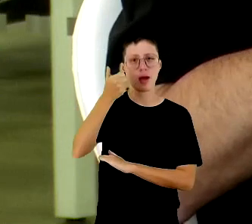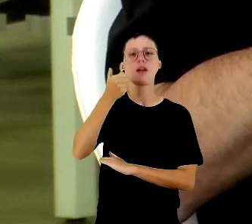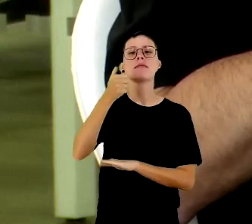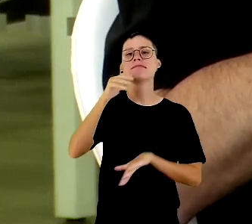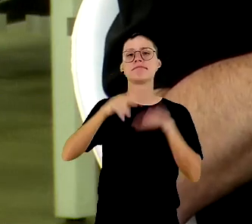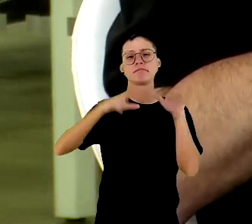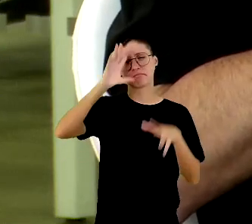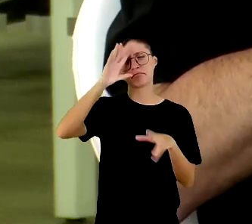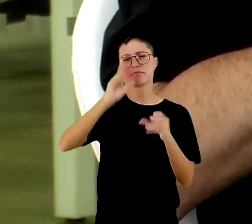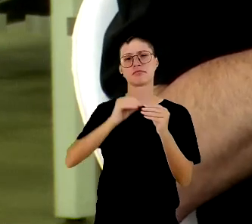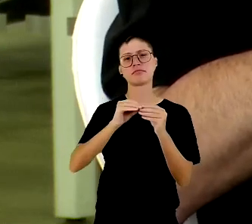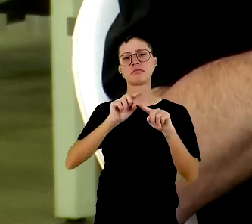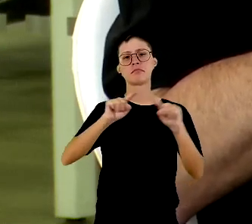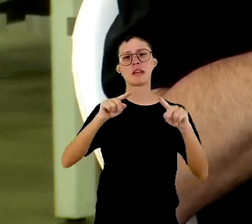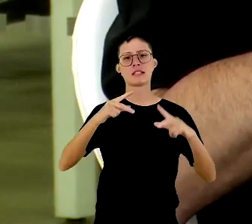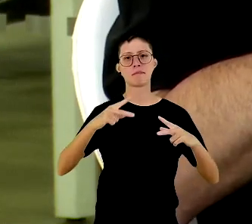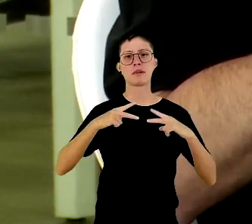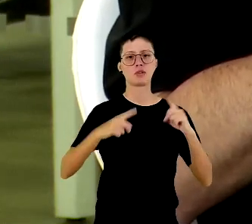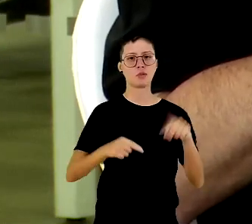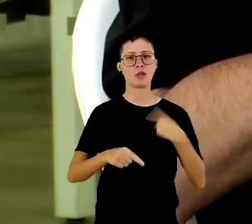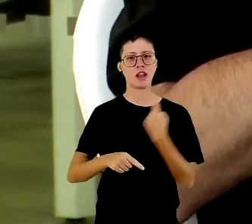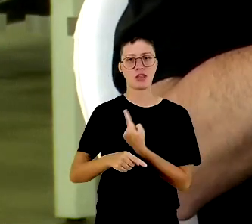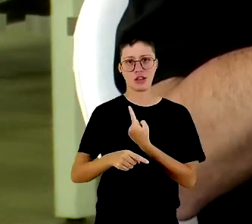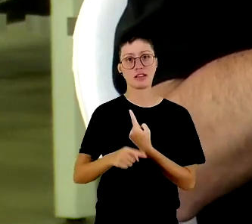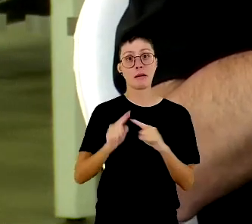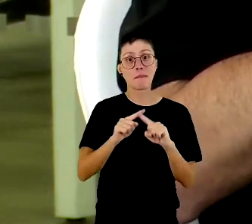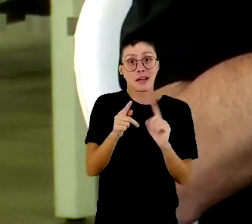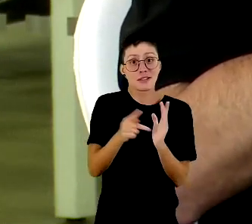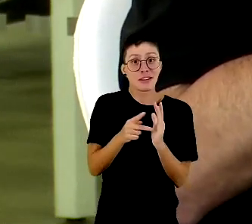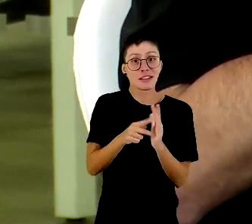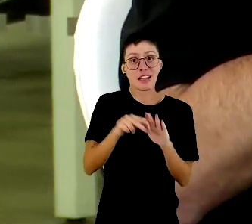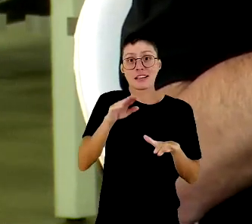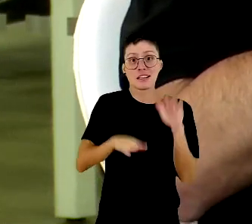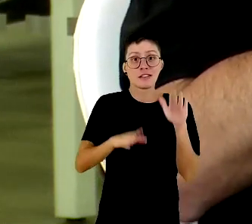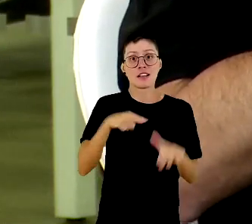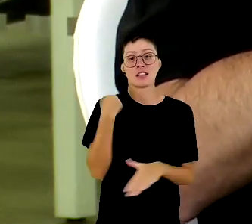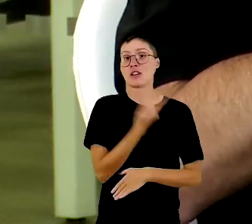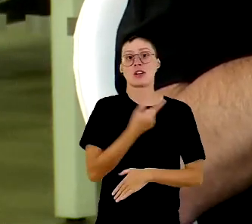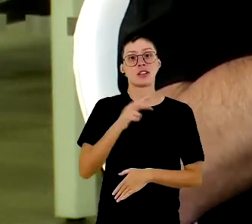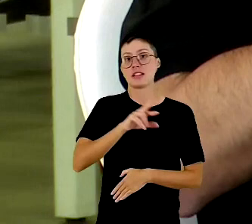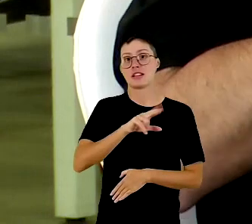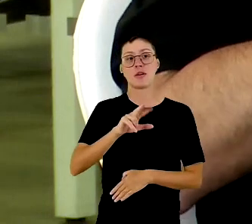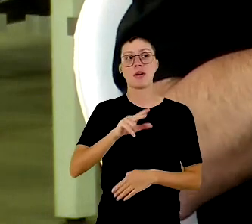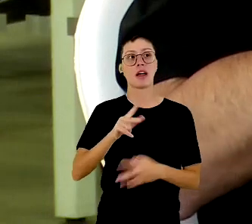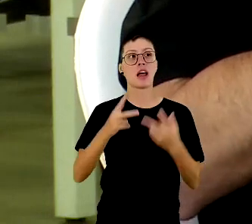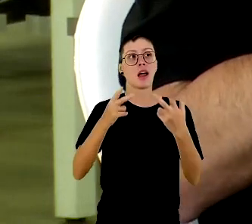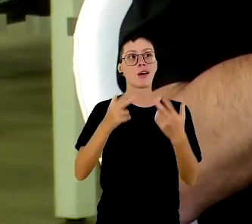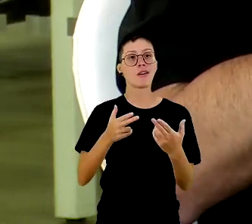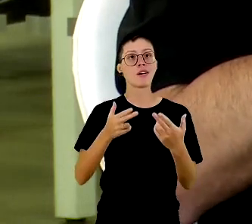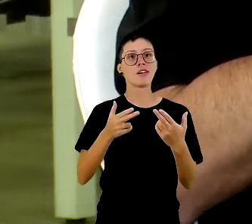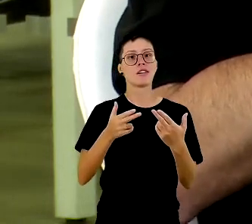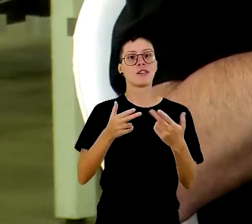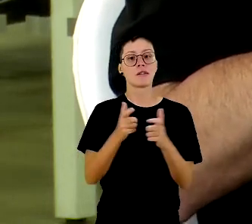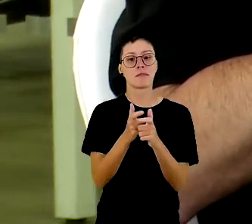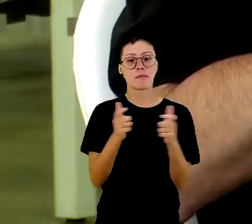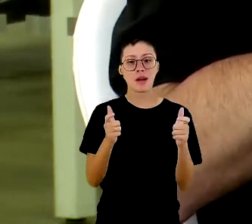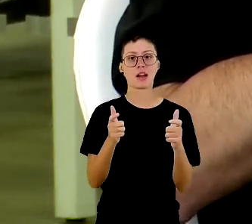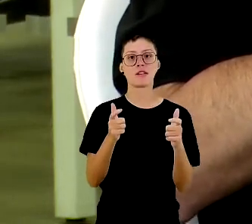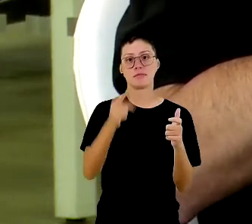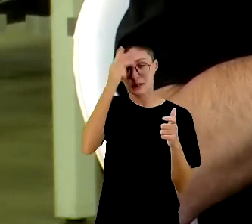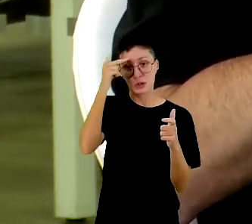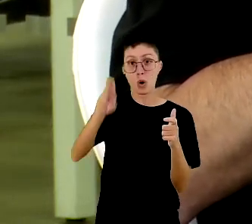nossas conclusões. E, na verdade, muitas vezes, nós não somos a grande maioria do consumidor.